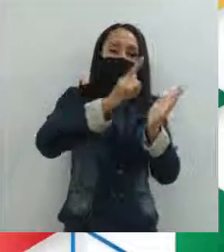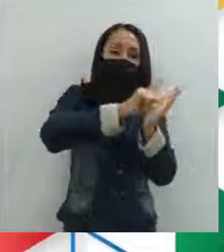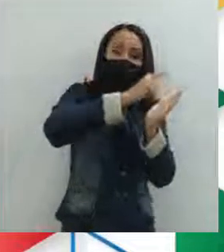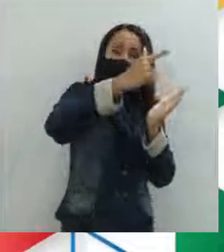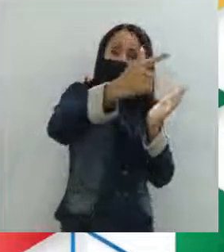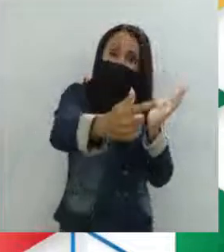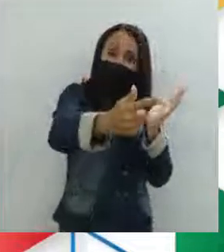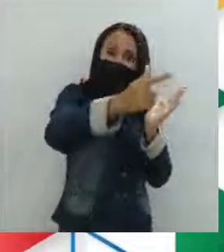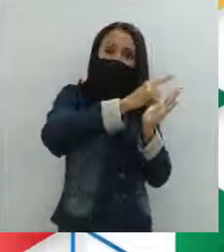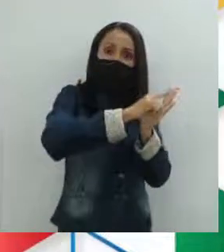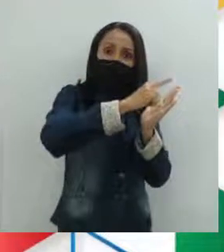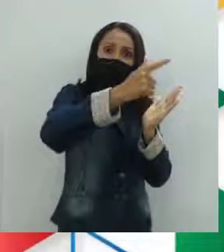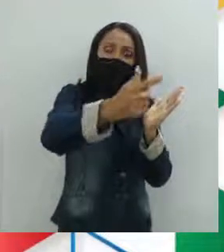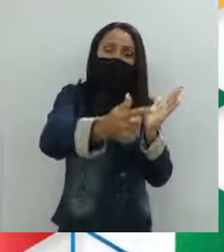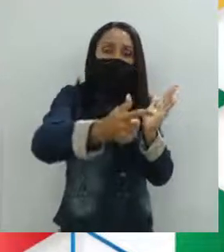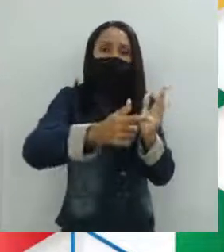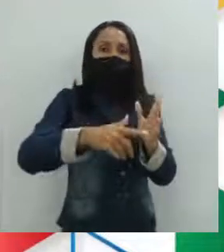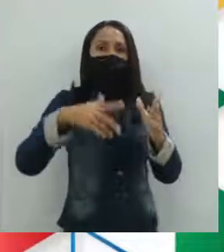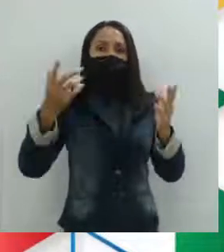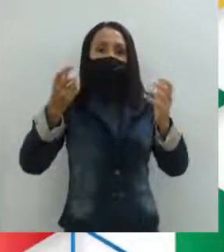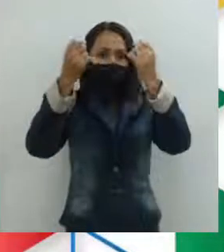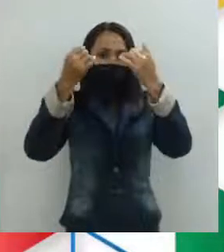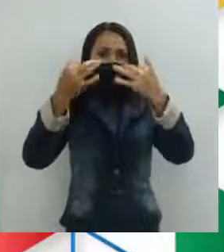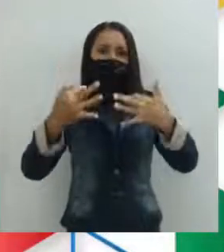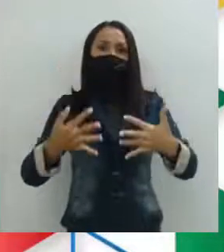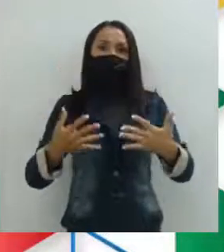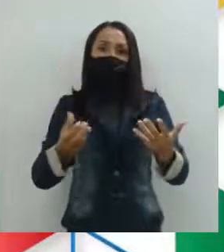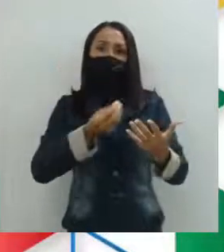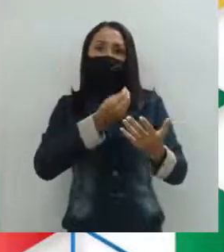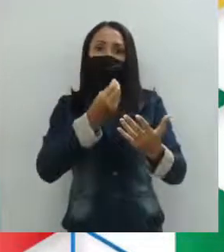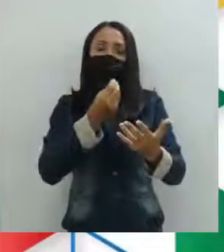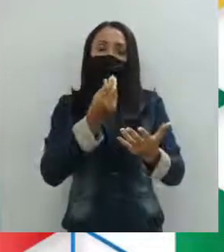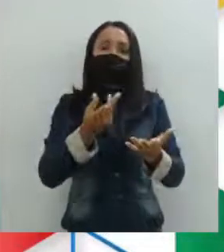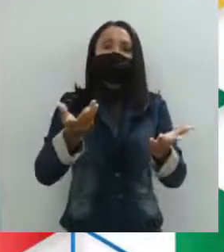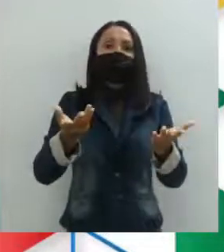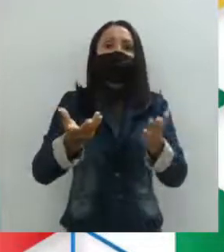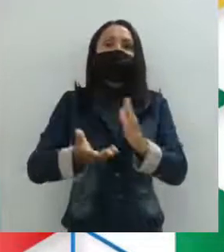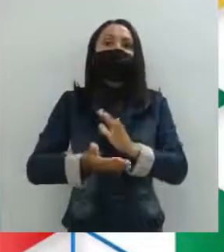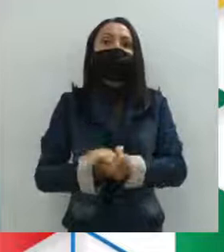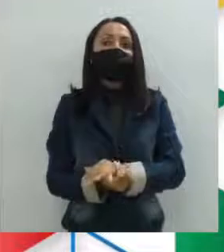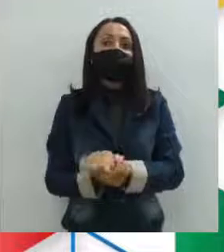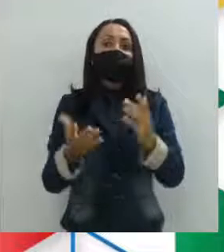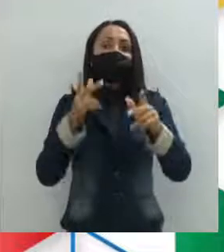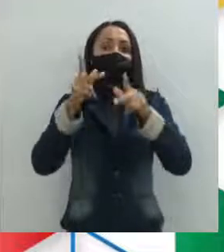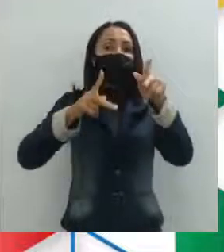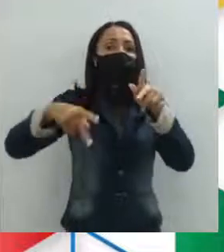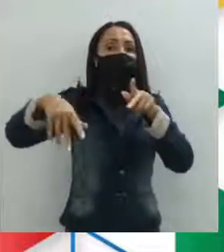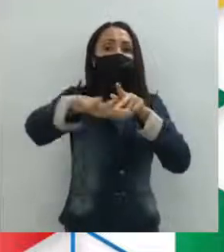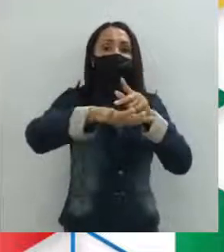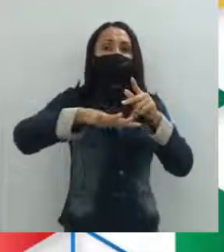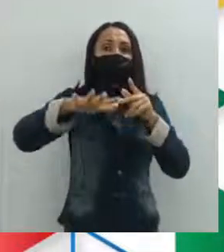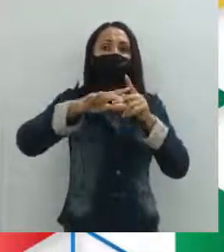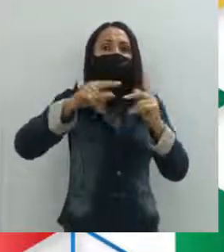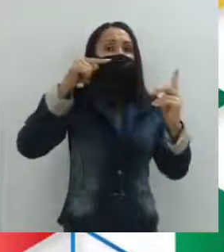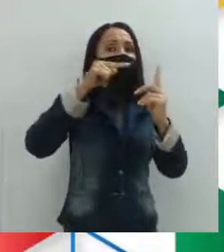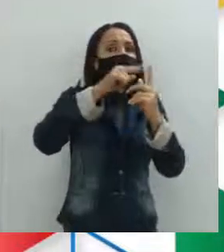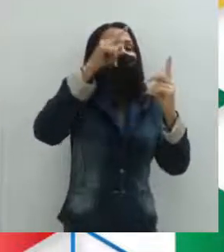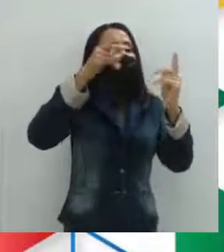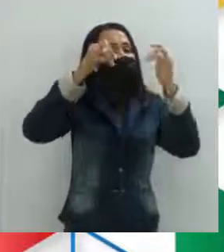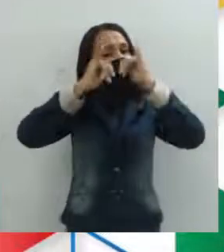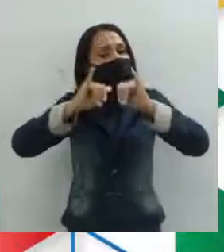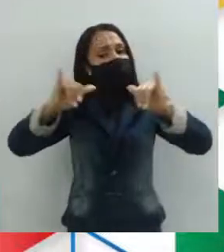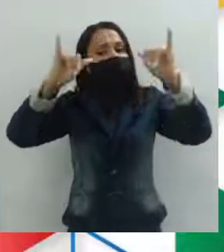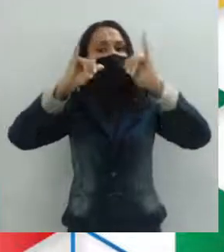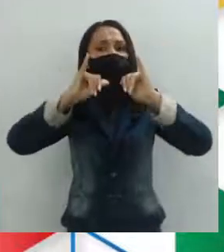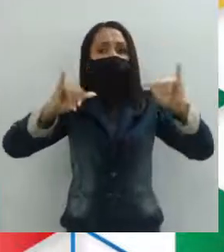jornalístico que relata um fato socialmente relevante para o público com o intuito de dar